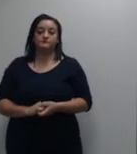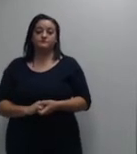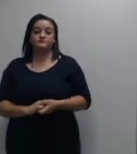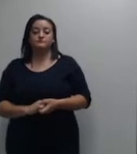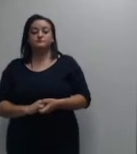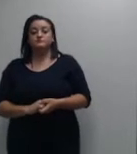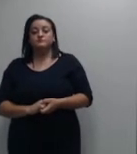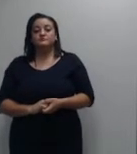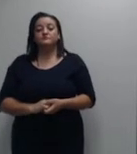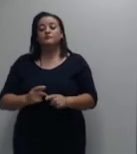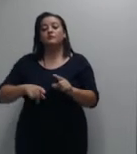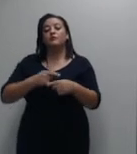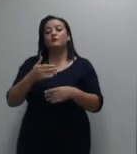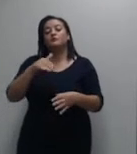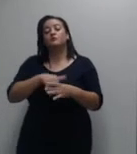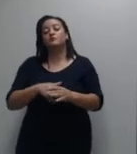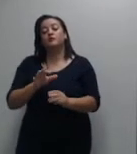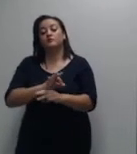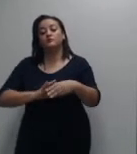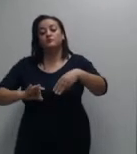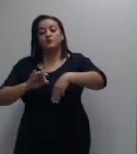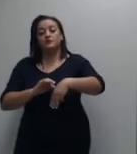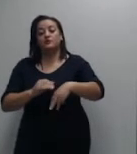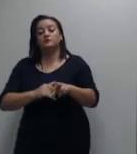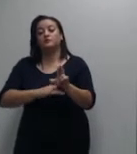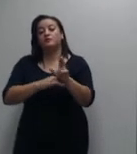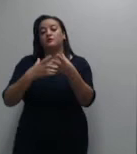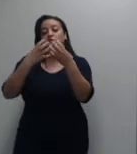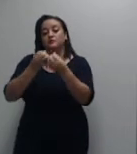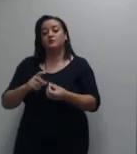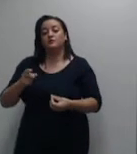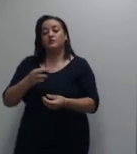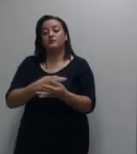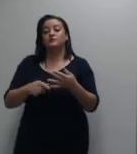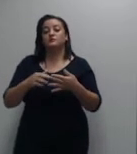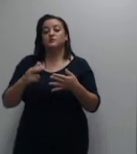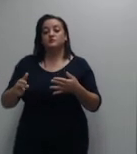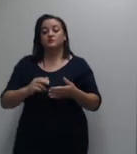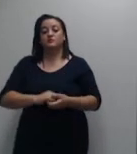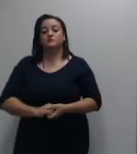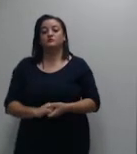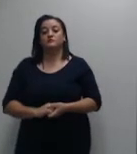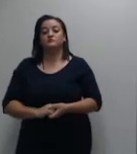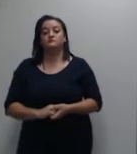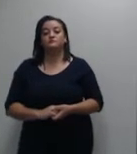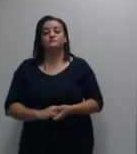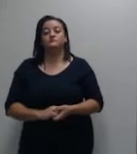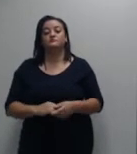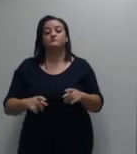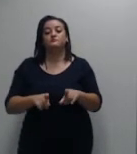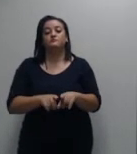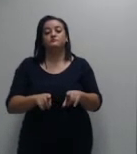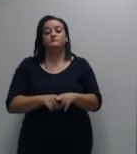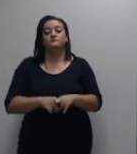após o voto do ministro relator negando provimento ao agravo e as considerações